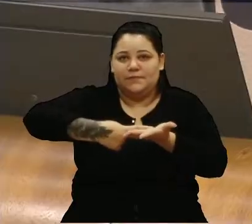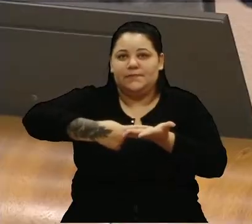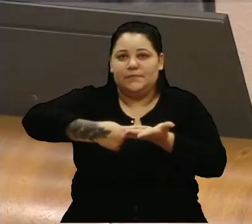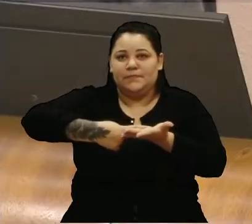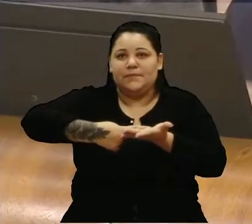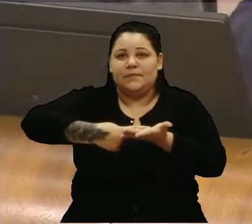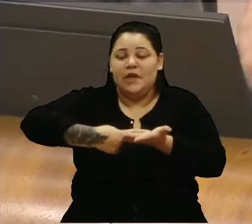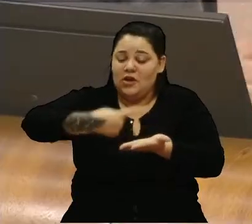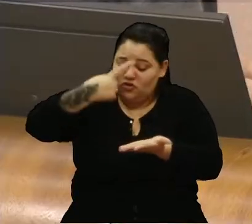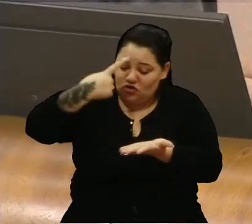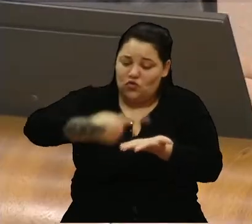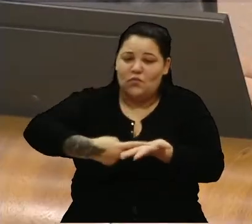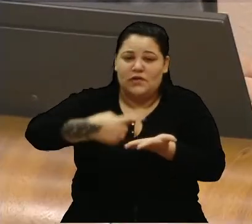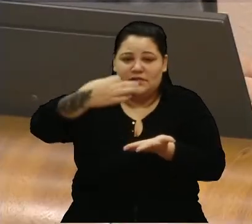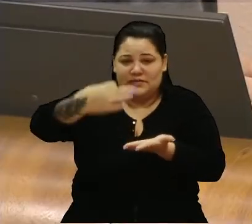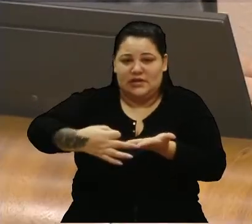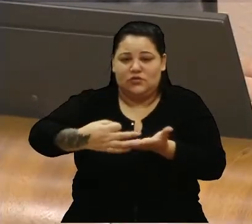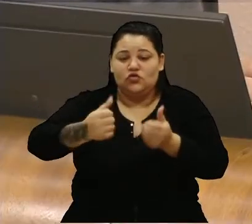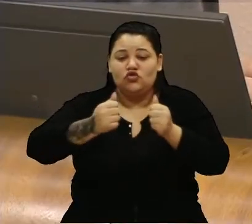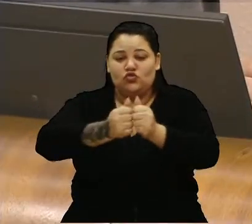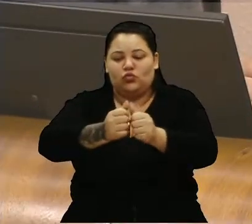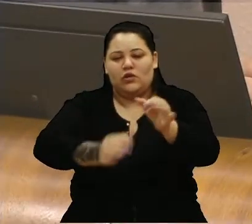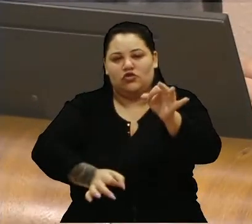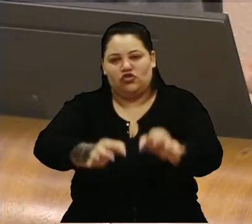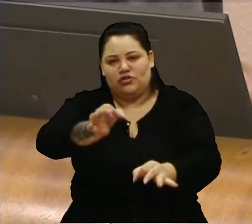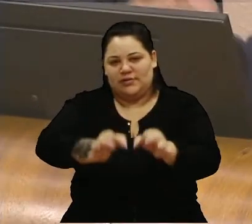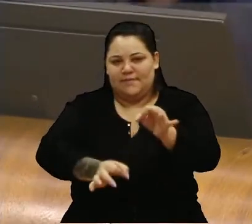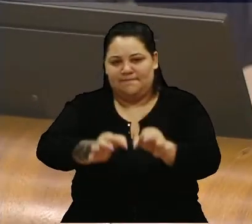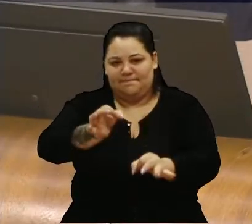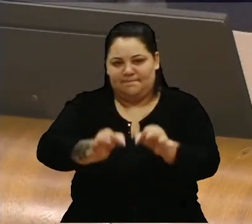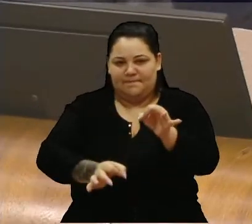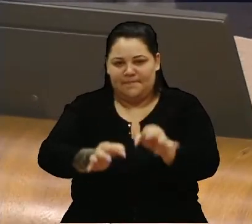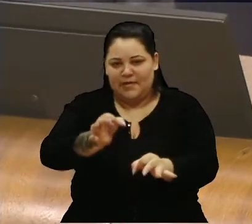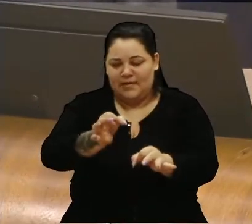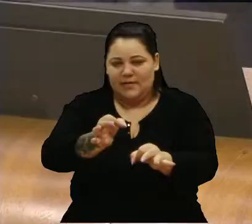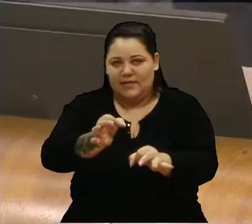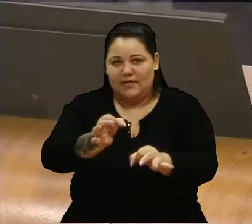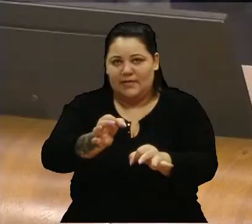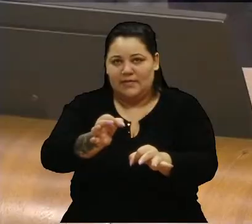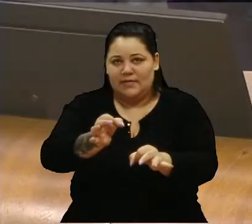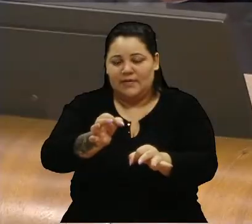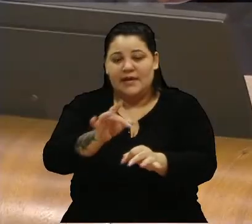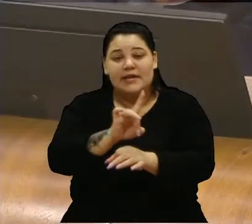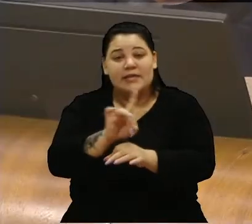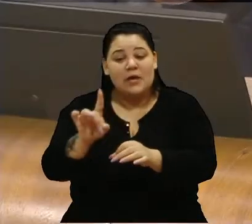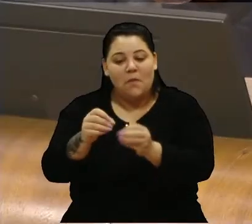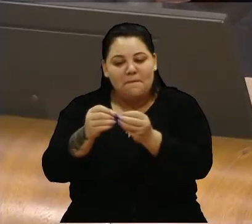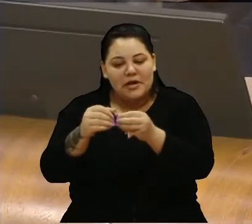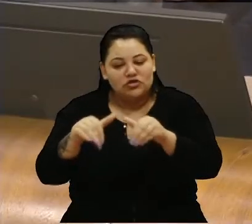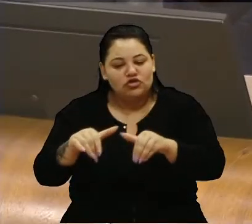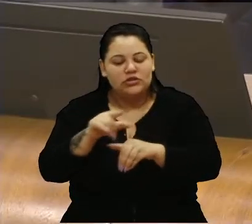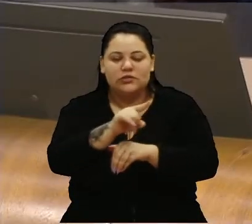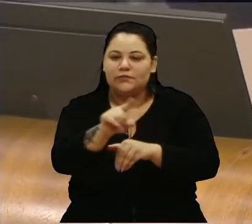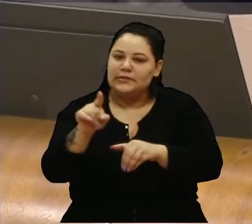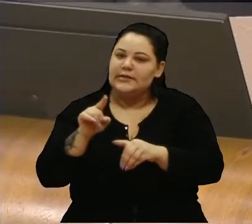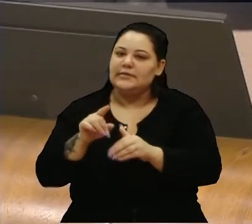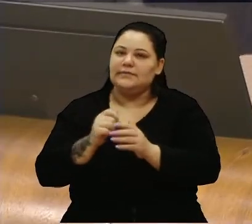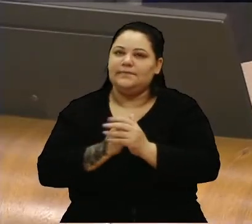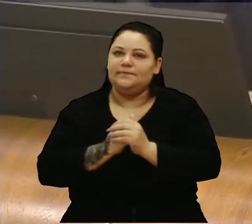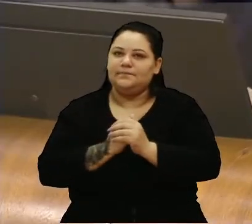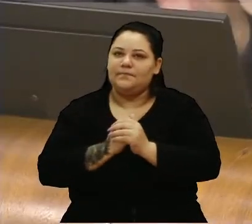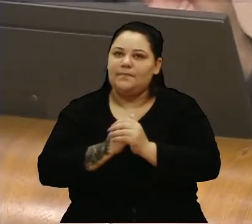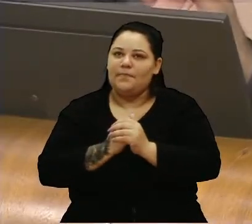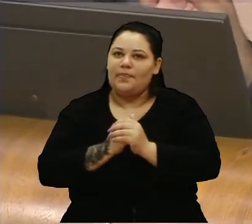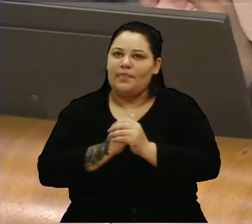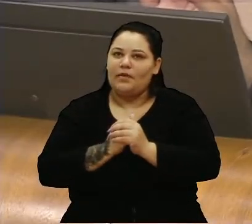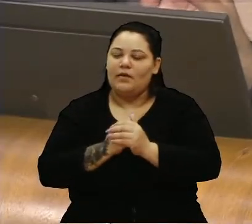um acordo via judiciário que não puna as profs de educação infantil, que se